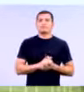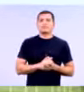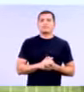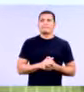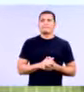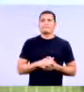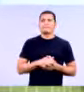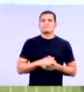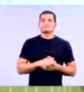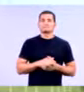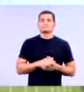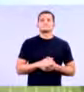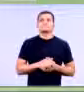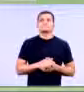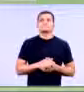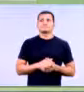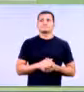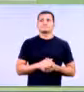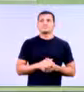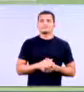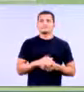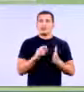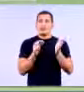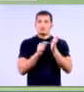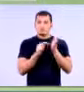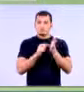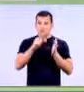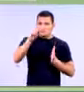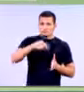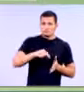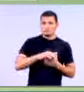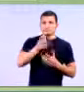a sua aprendizagem. Essas ferramentas são